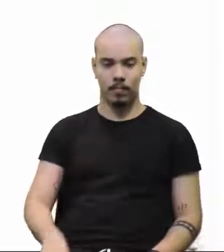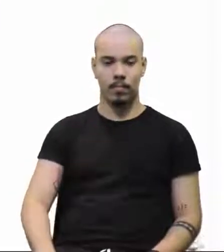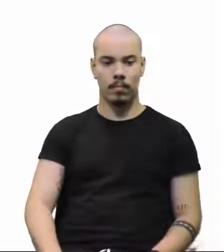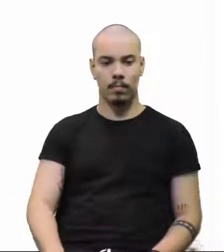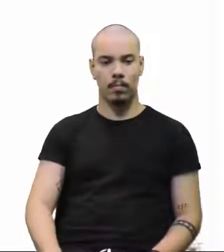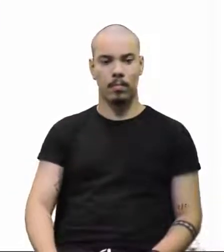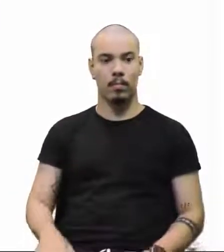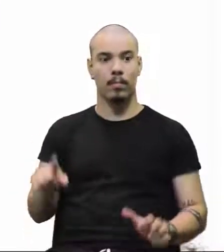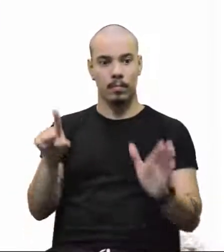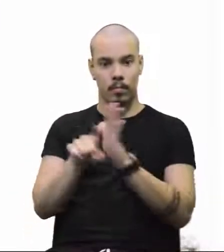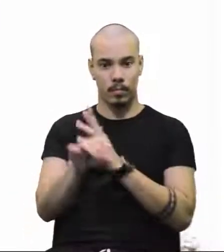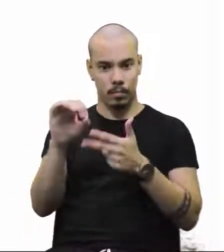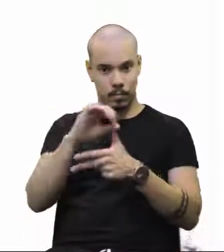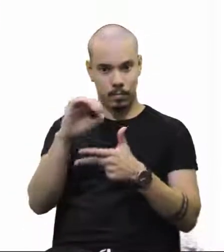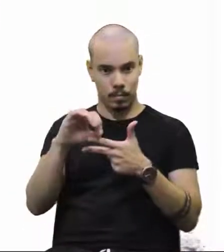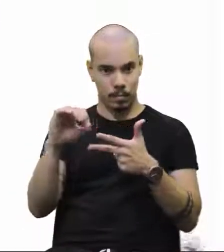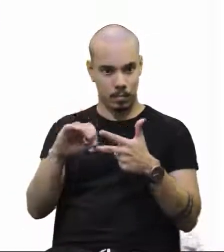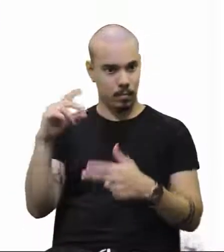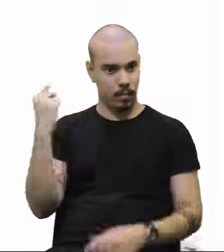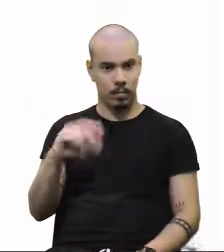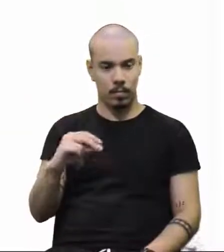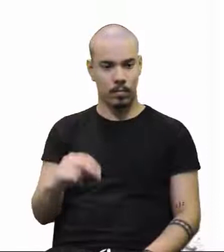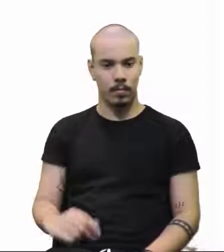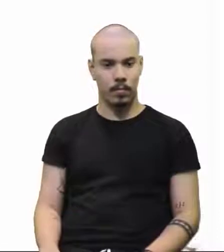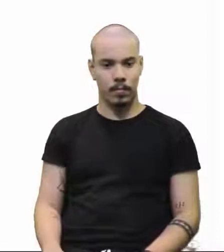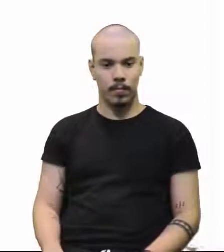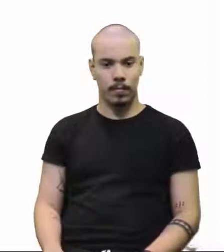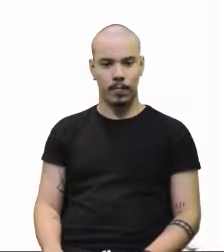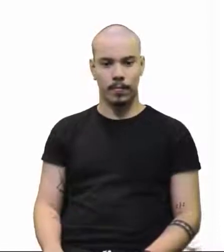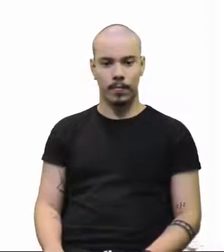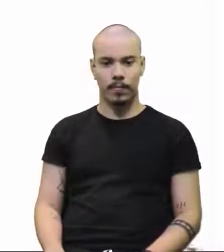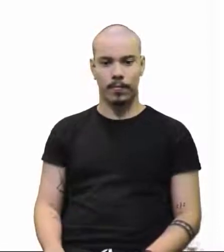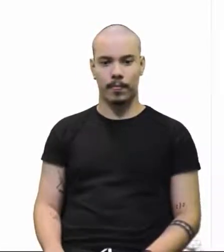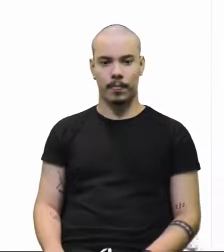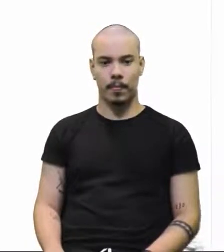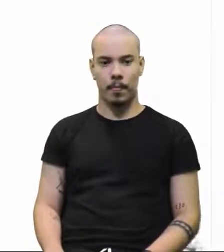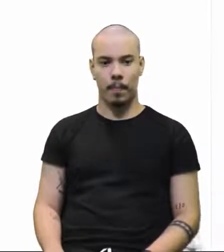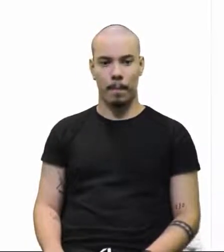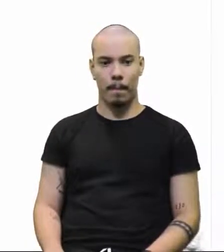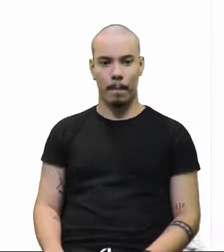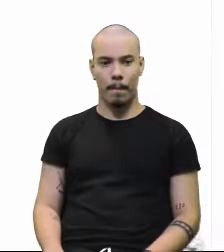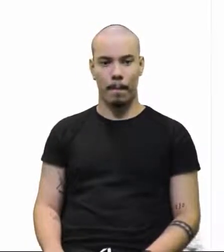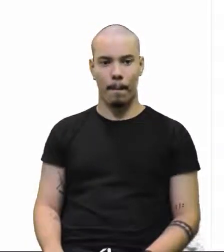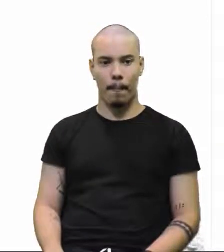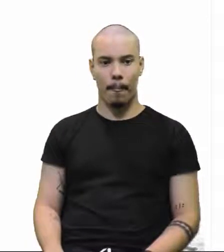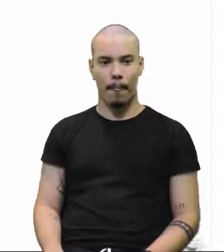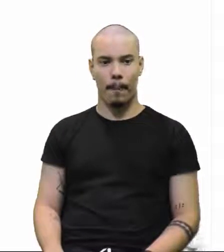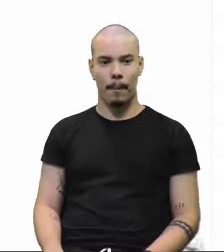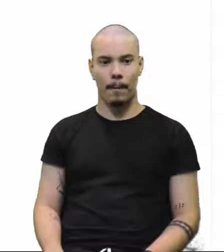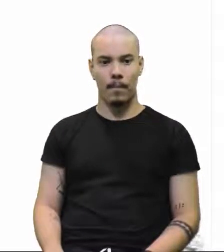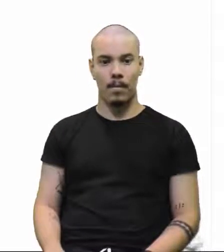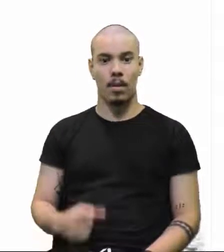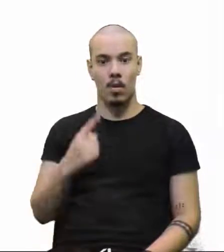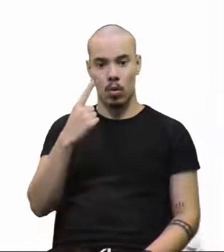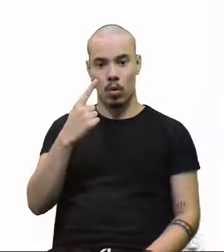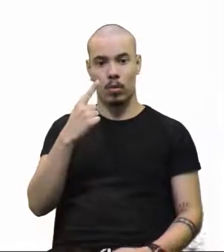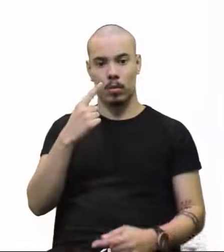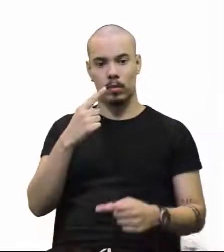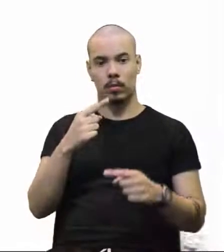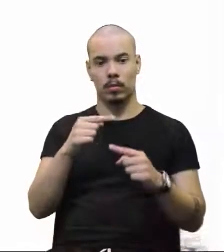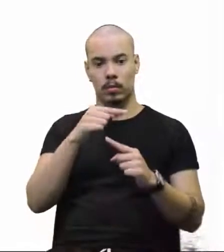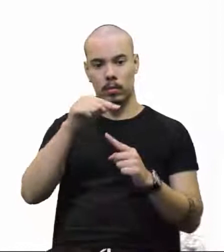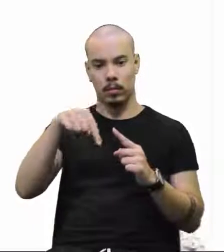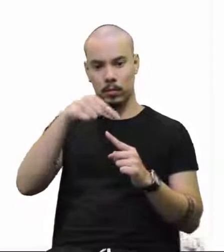Enem, então. Vamos lá pro Enem. Questão do Enem. Se liga no Enem. Uma espira em